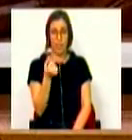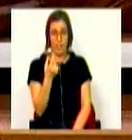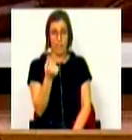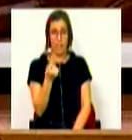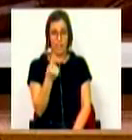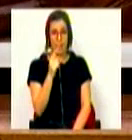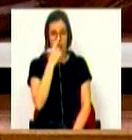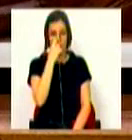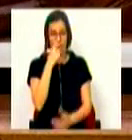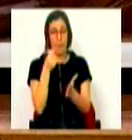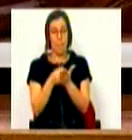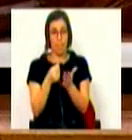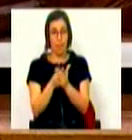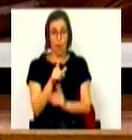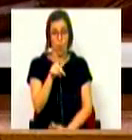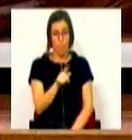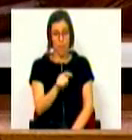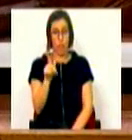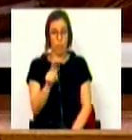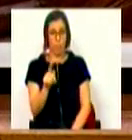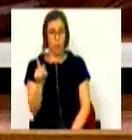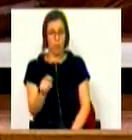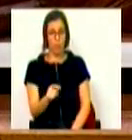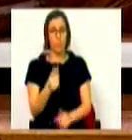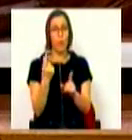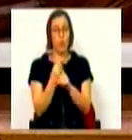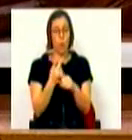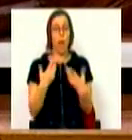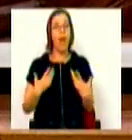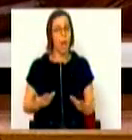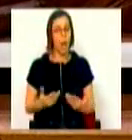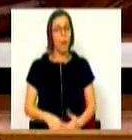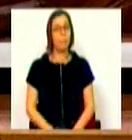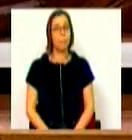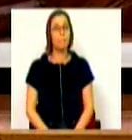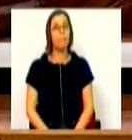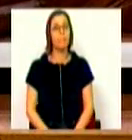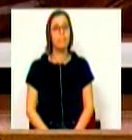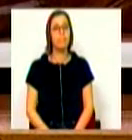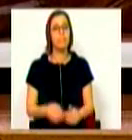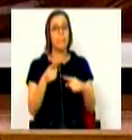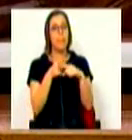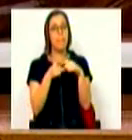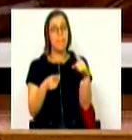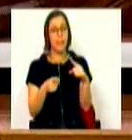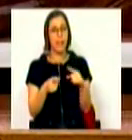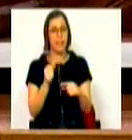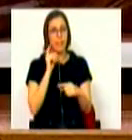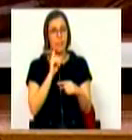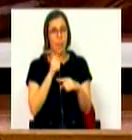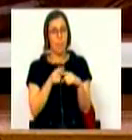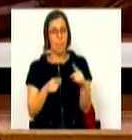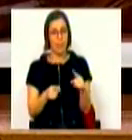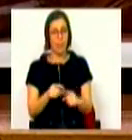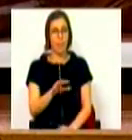94,95 € que gastava mensalmente, comprou-o agora por menos de metade do preço,